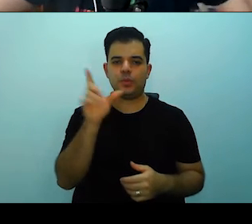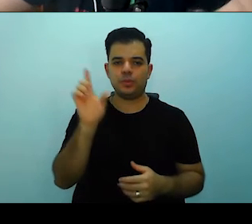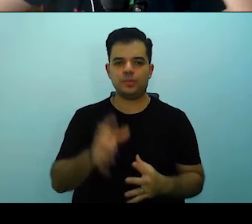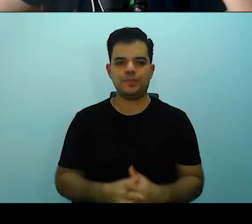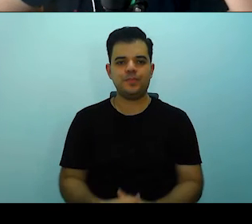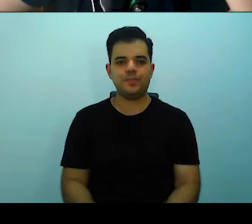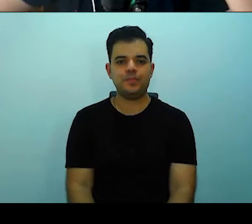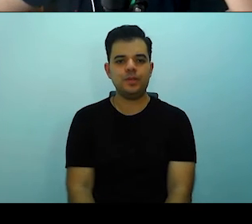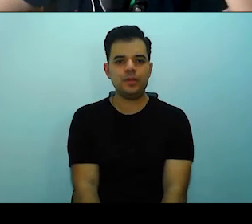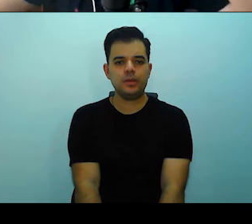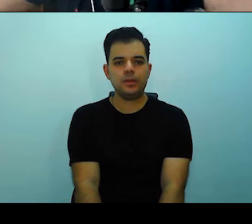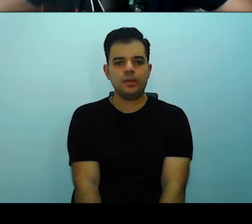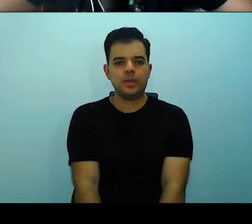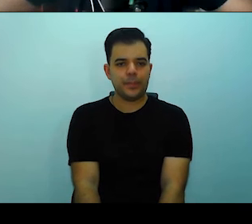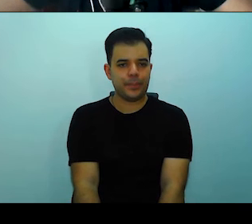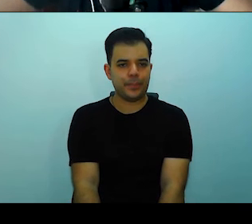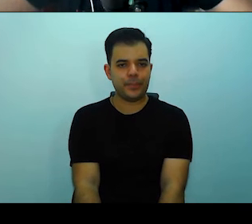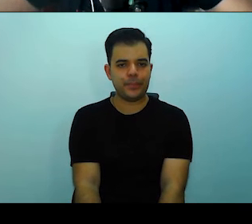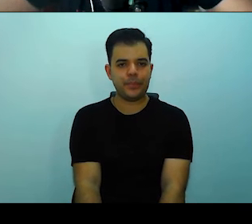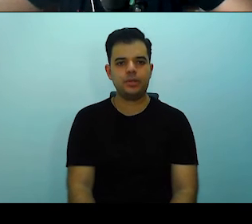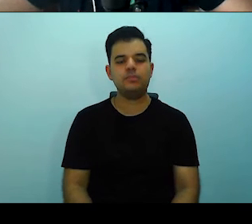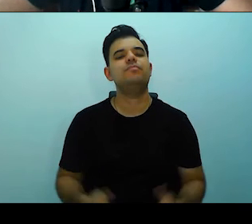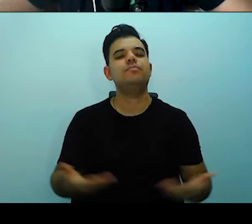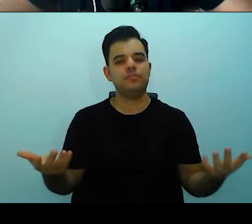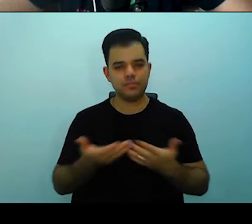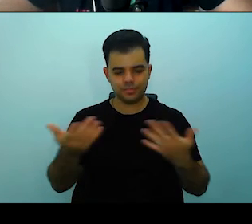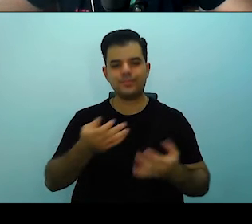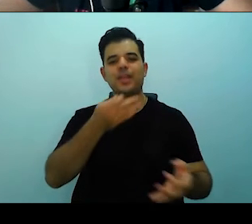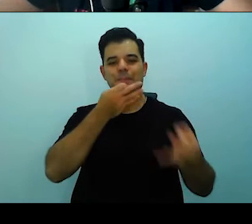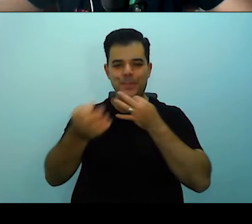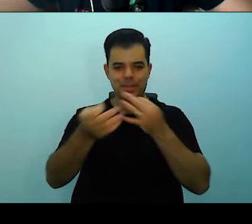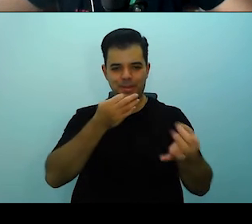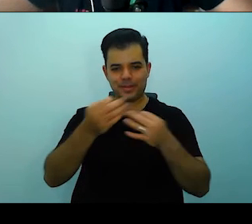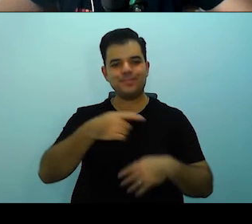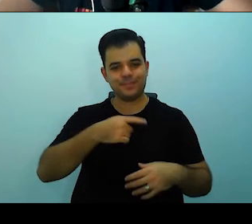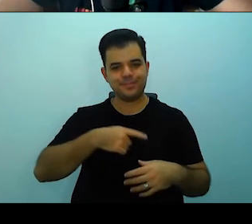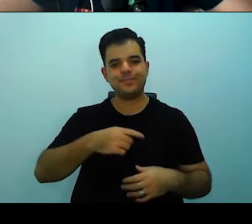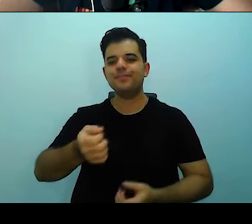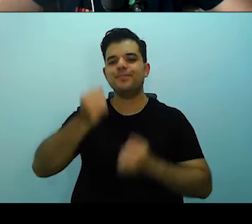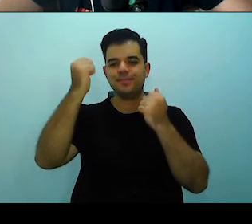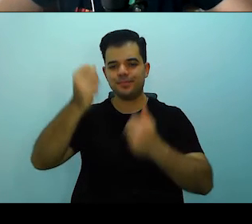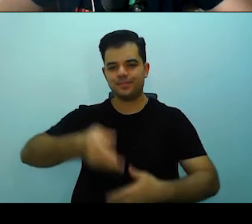Agora a gente vai fazer alguns comentários, né? Porque acontece bastante.